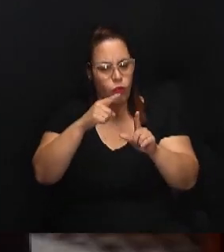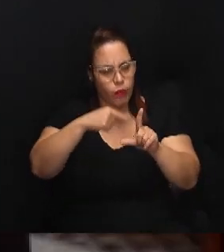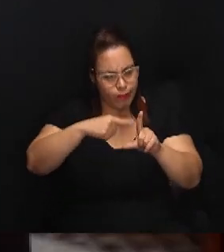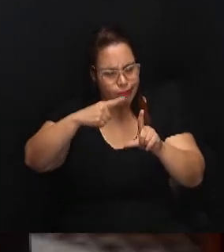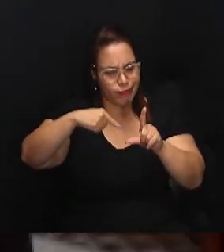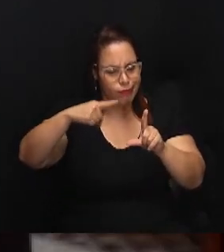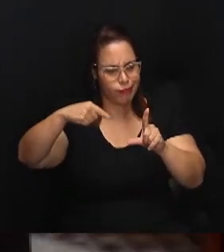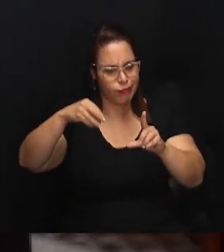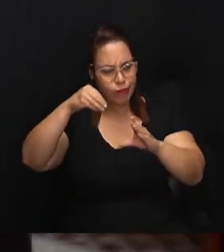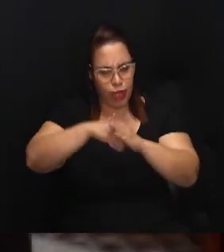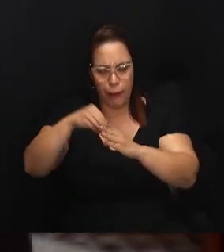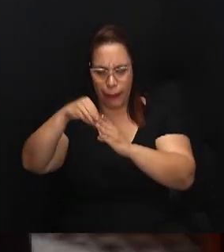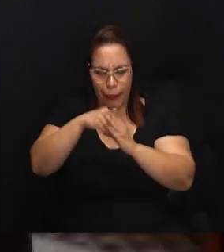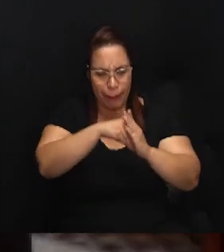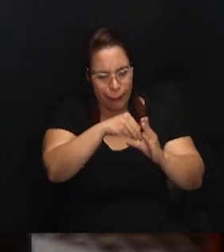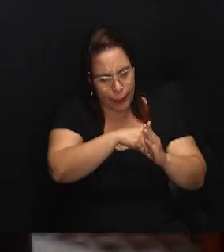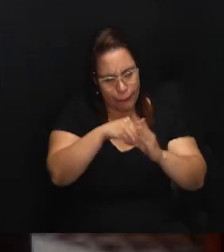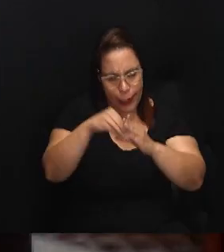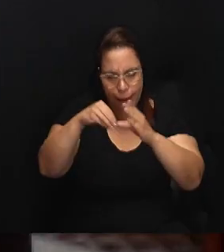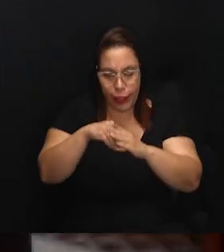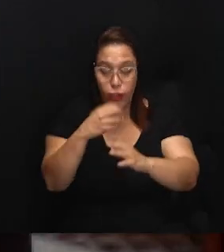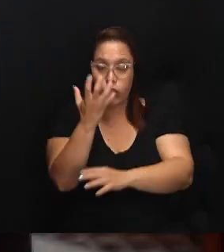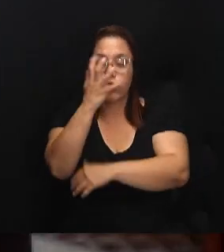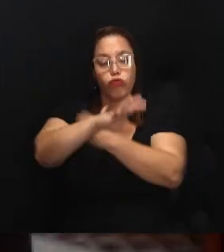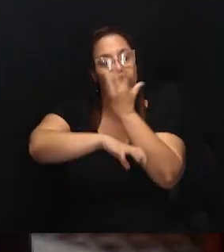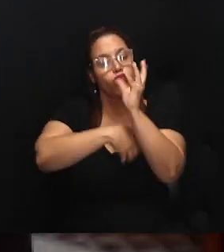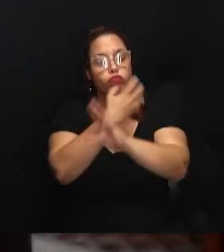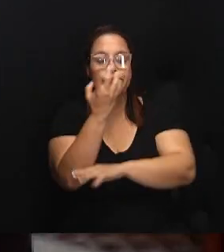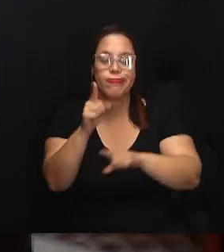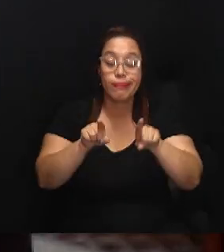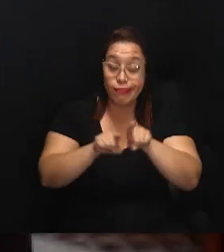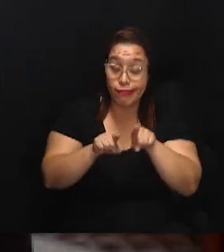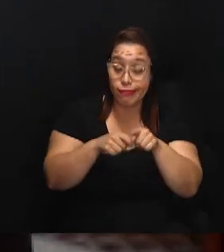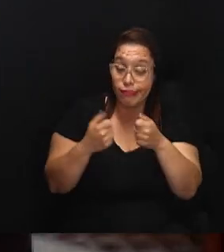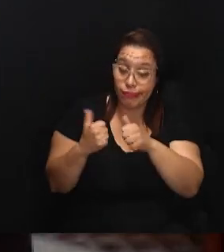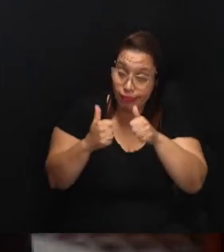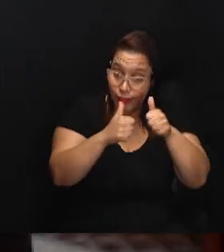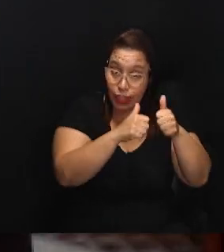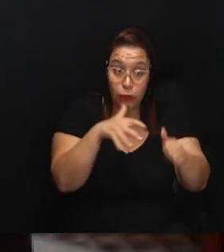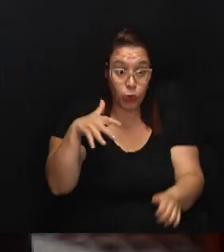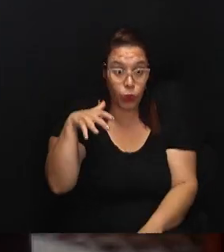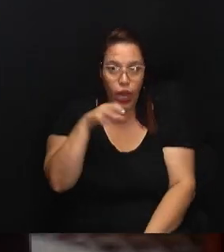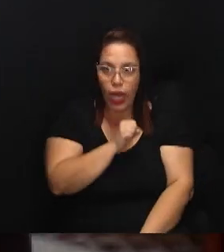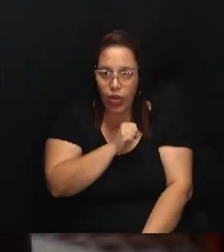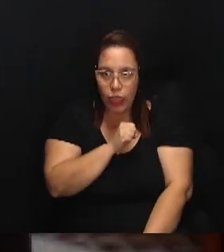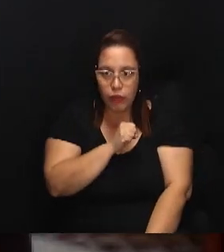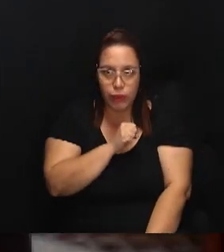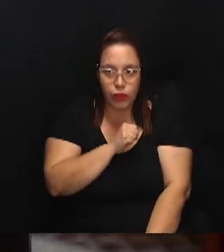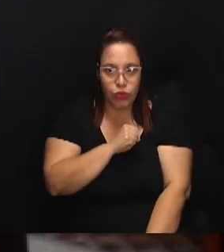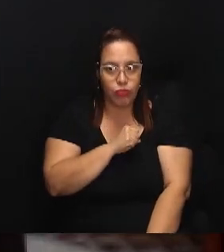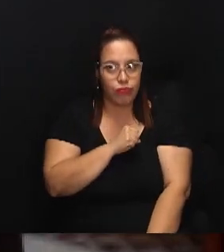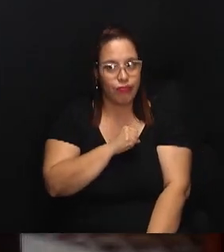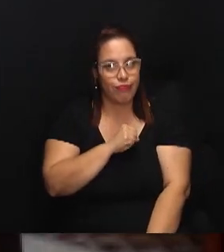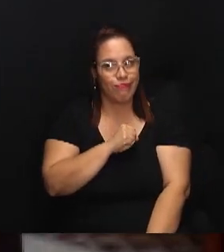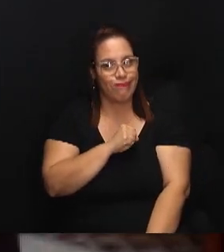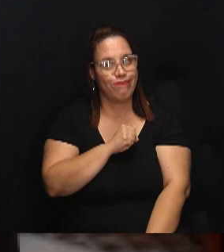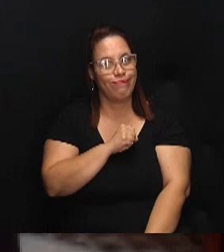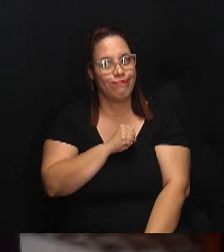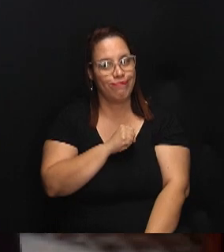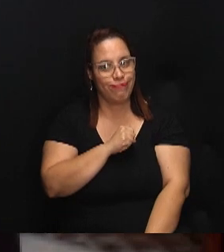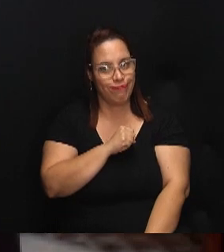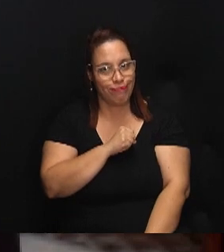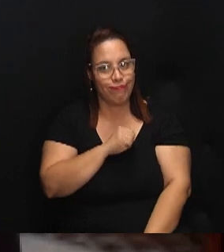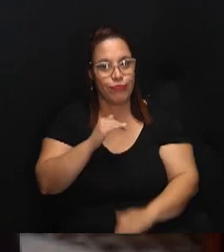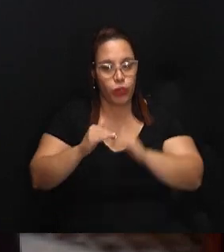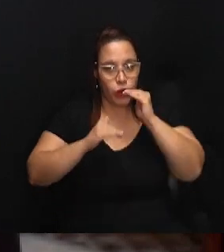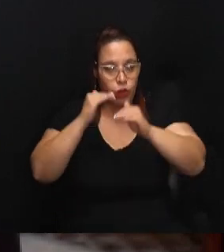coletar dados dentro dessa área de floresta e a gente também precisava analisar isso de uma forma muito rápida, né? Então a gente